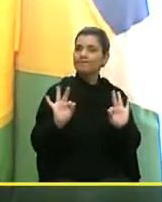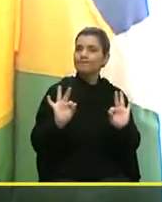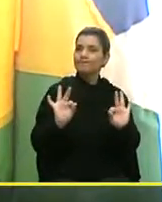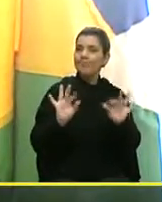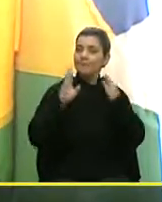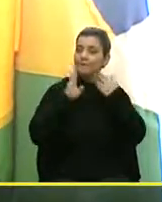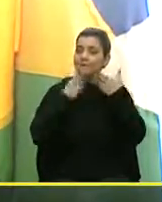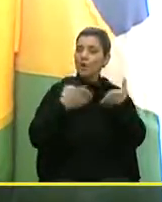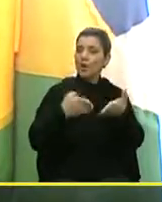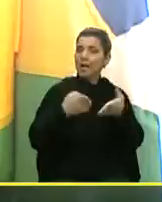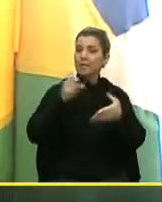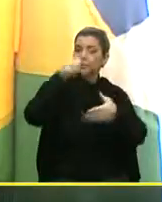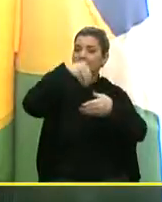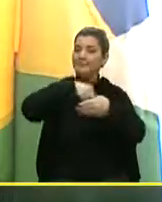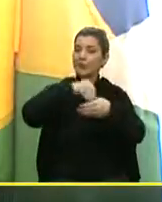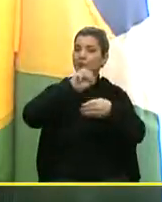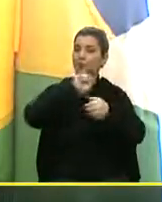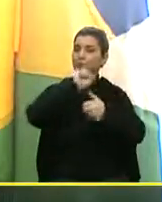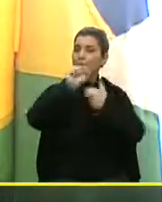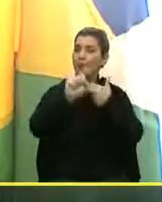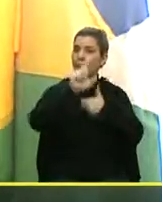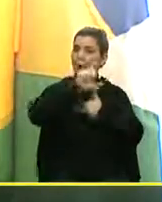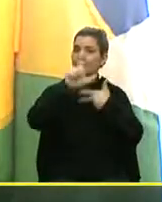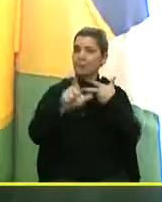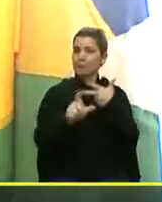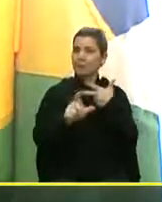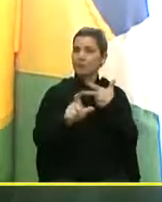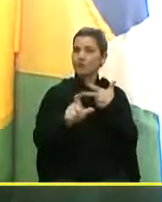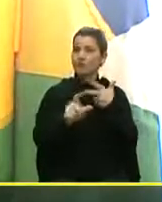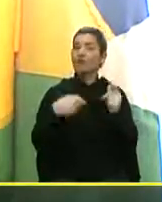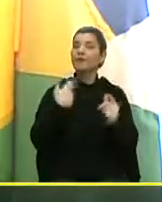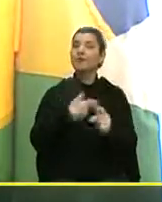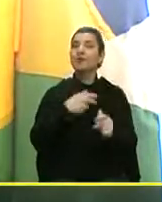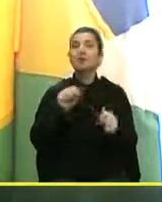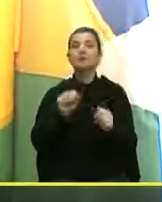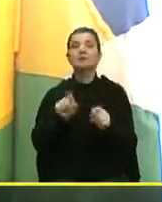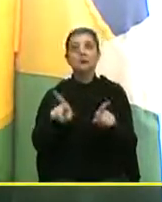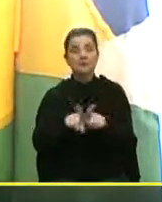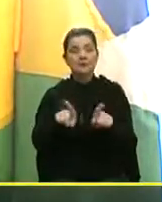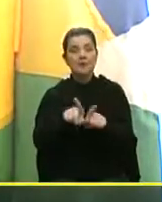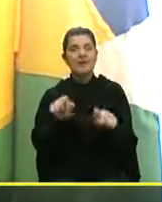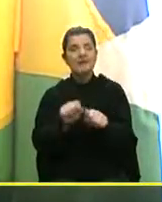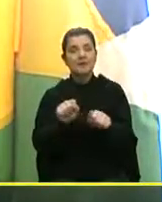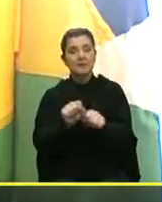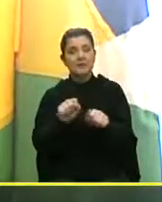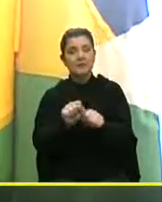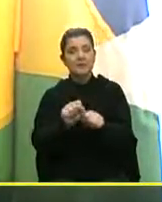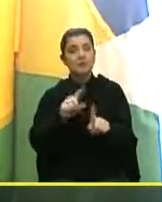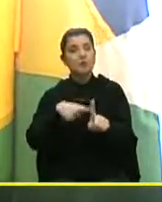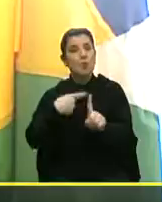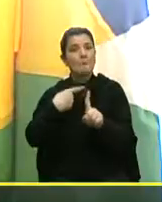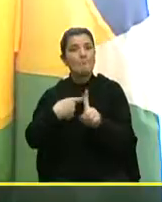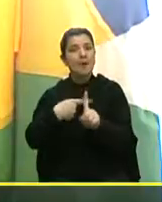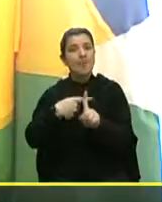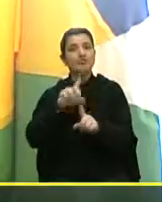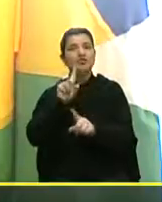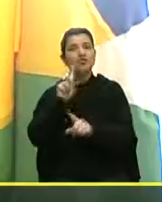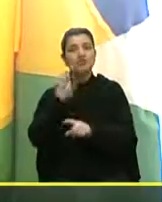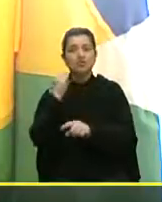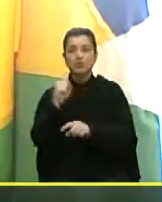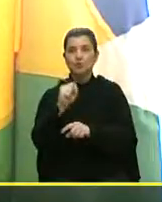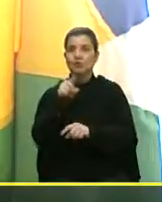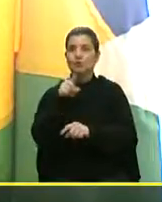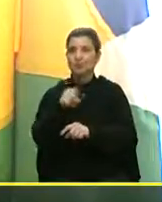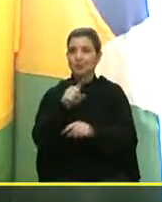dentro do Poder Executivo Nós também fizemos um revogaço com mais de 18 mil